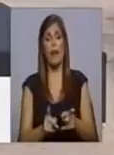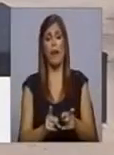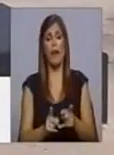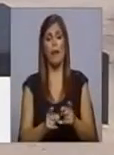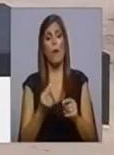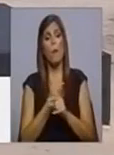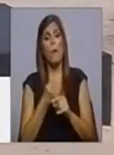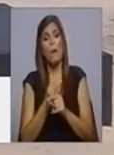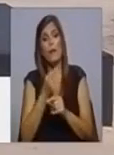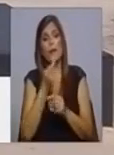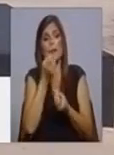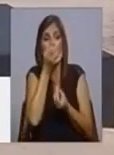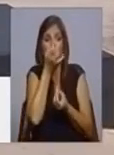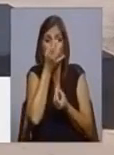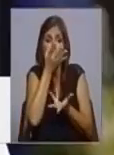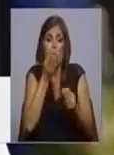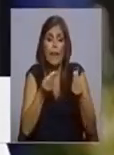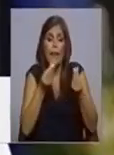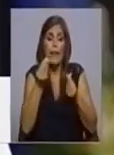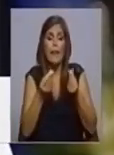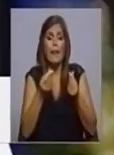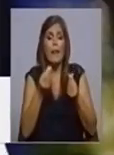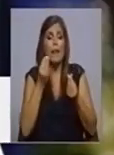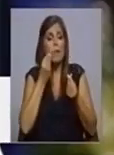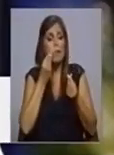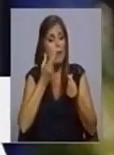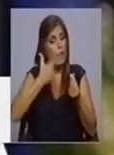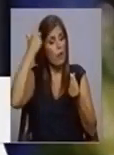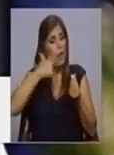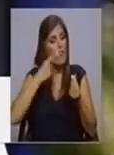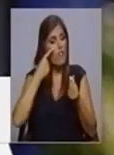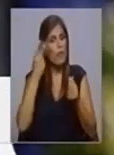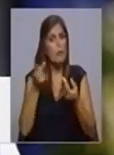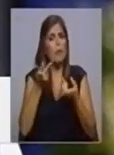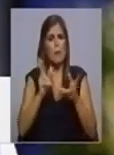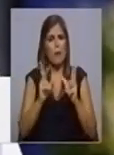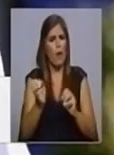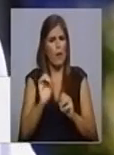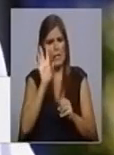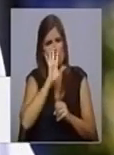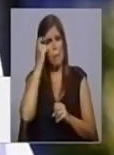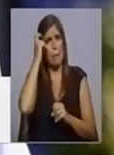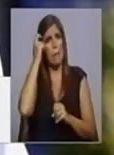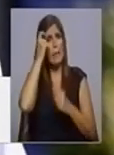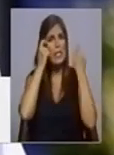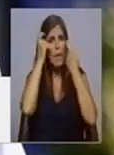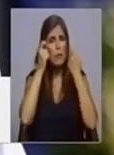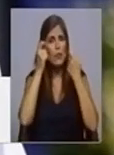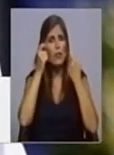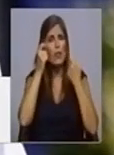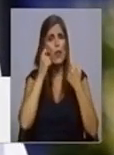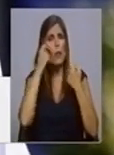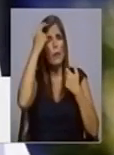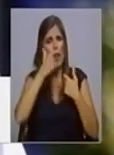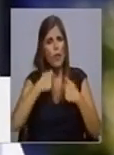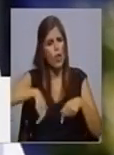ténue. Não é da natureza humana viver em liberdade. Nós, se pensarmos naquilo que é a humanidade, foram muito poucos os tempos em que nós vivemos em